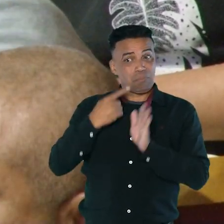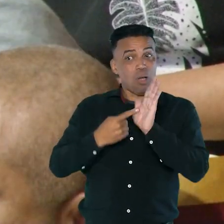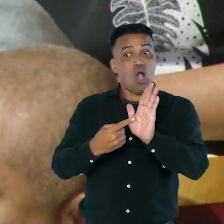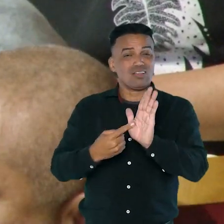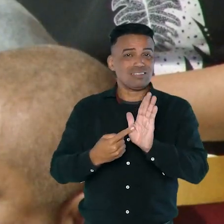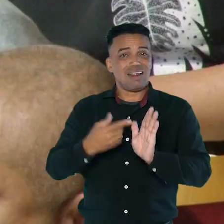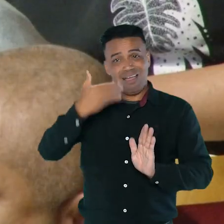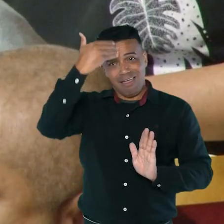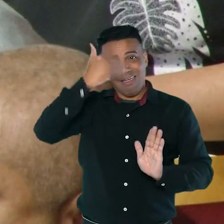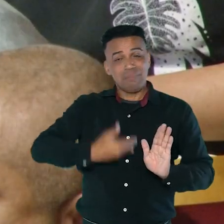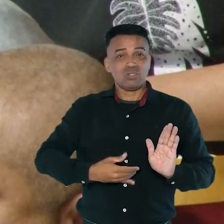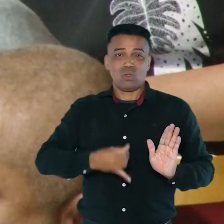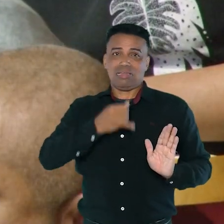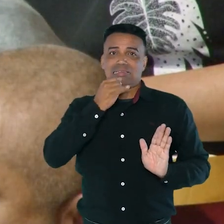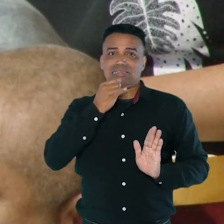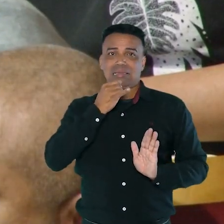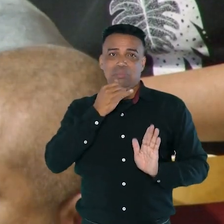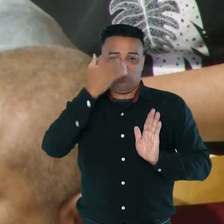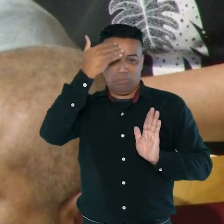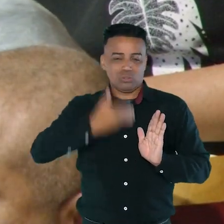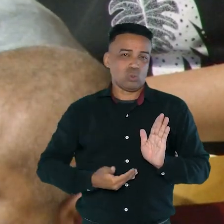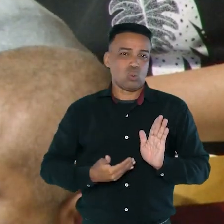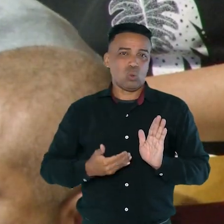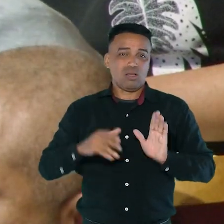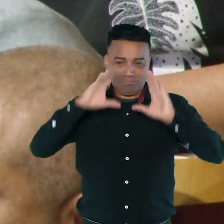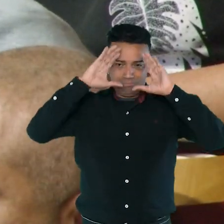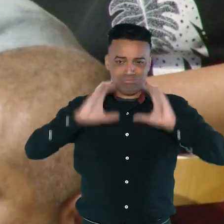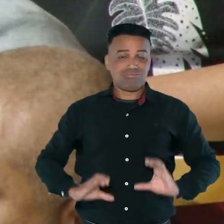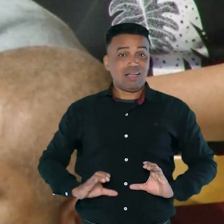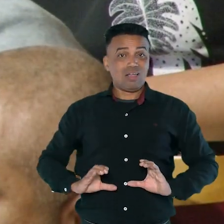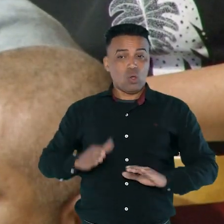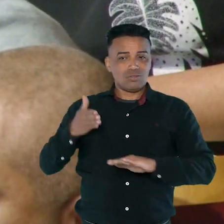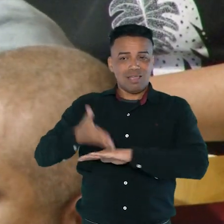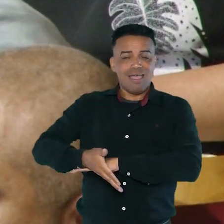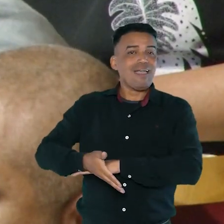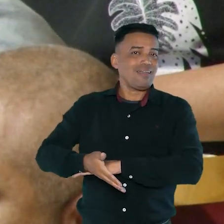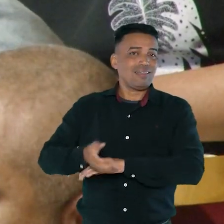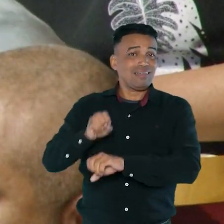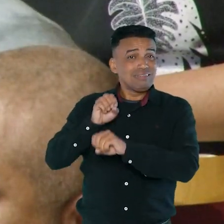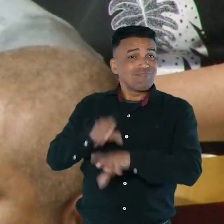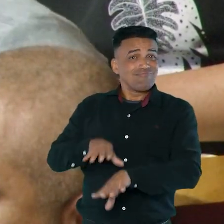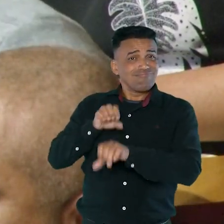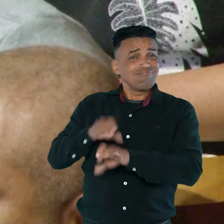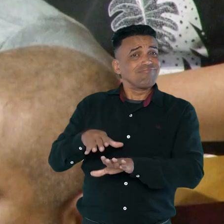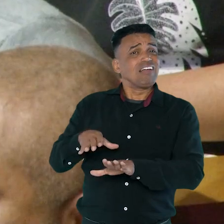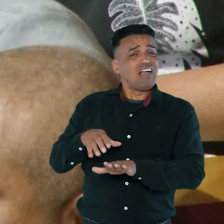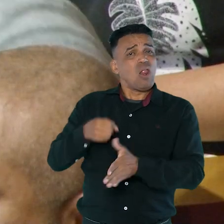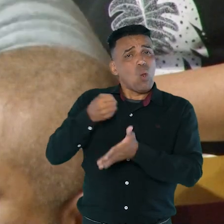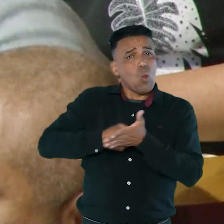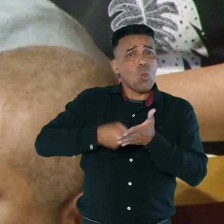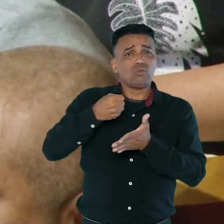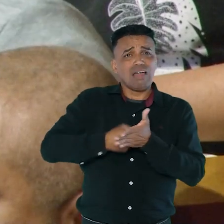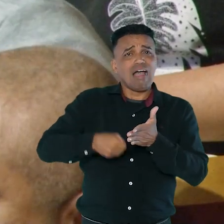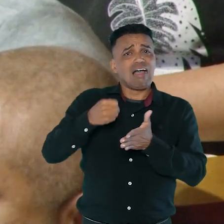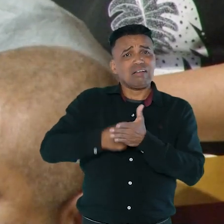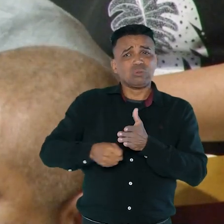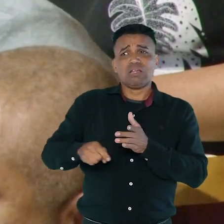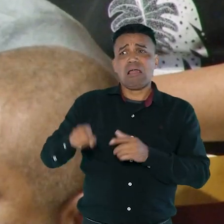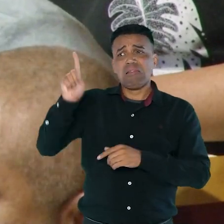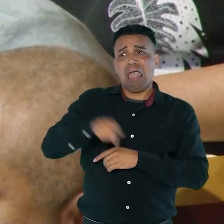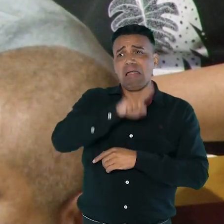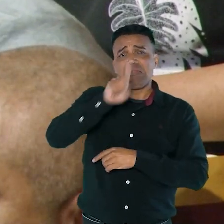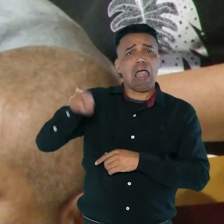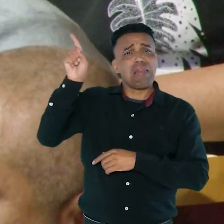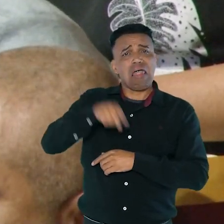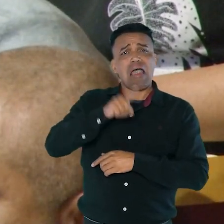exemplos, a gente consegue chegar no coração deles e lutar, né, com tantos não que